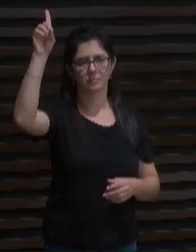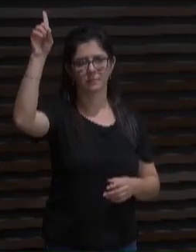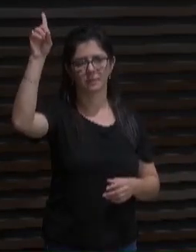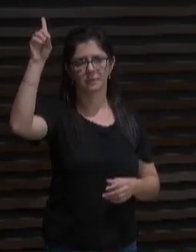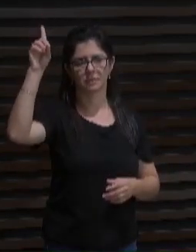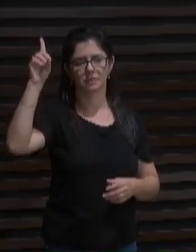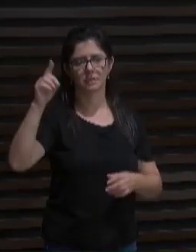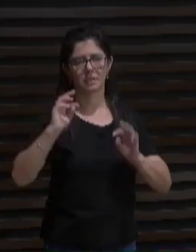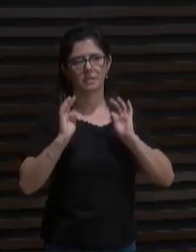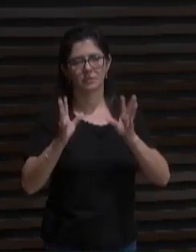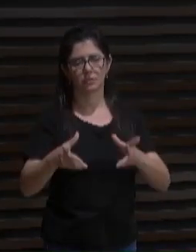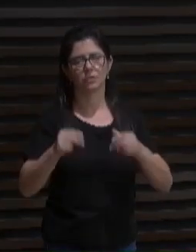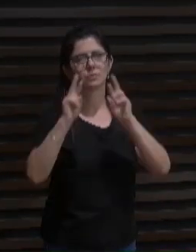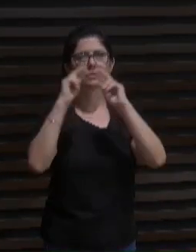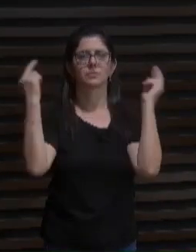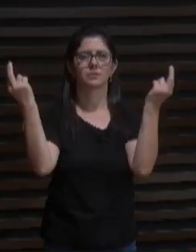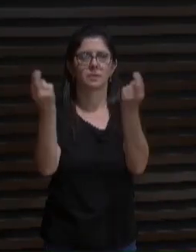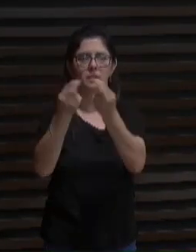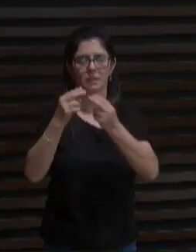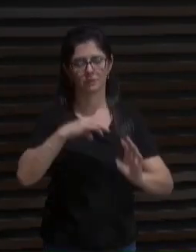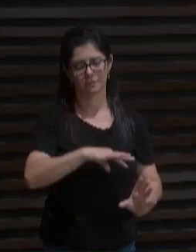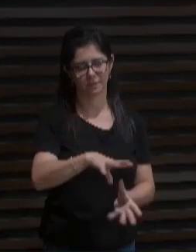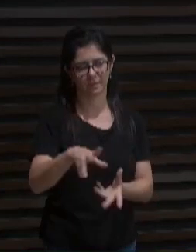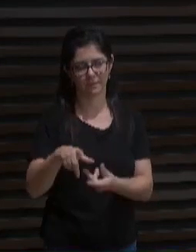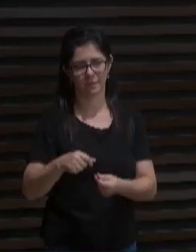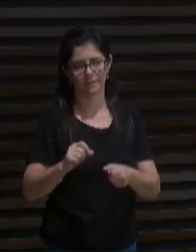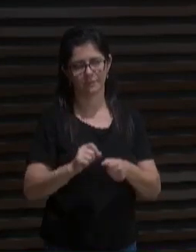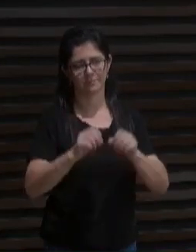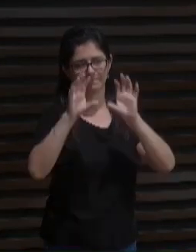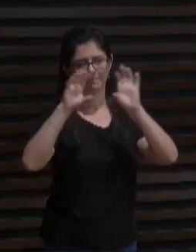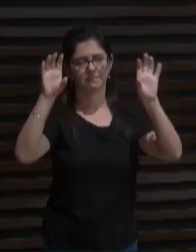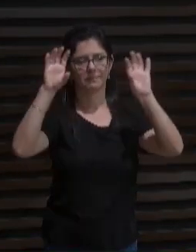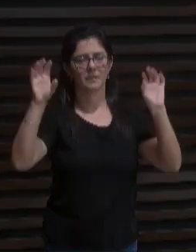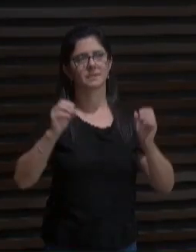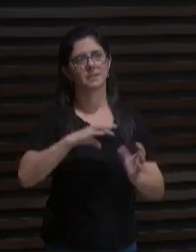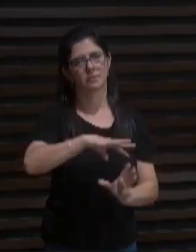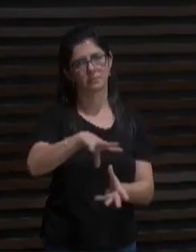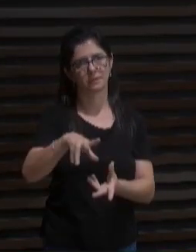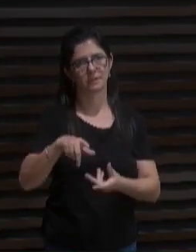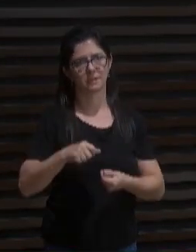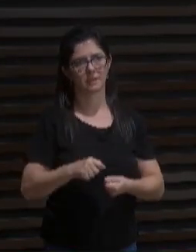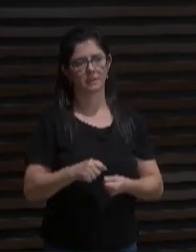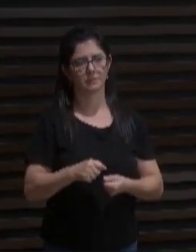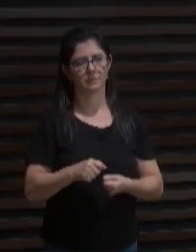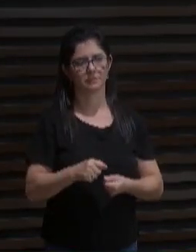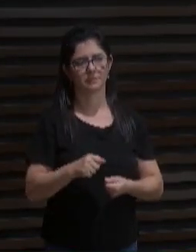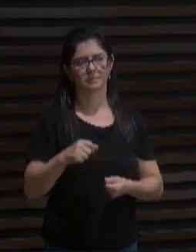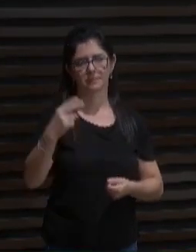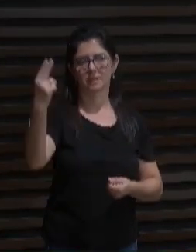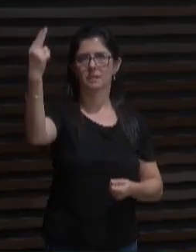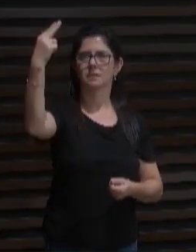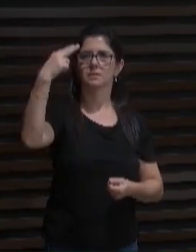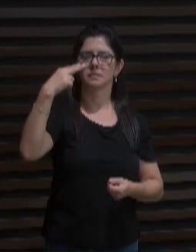o Deus de todos os reinos da terra. Tu fizeste os céus e a terra. Inclina ao